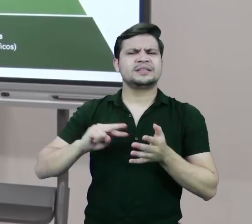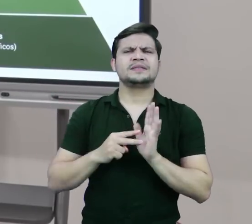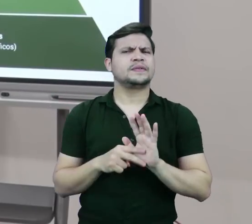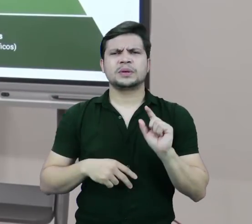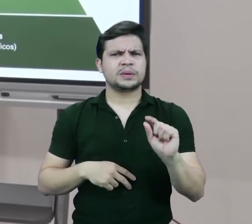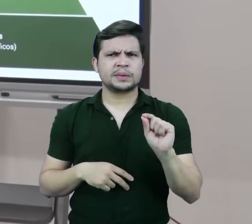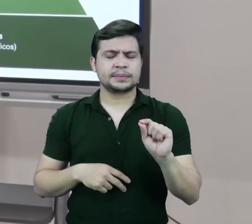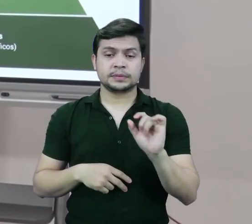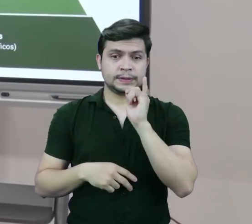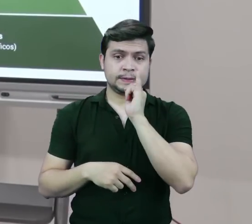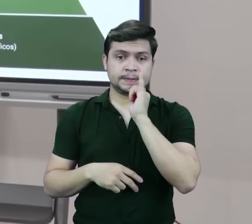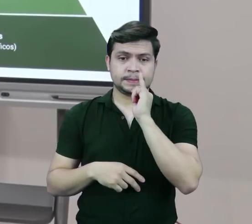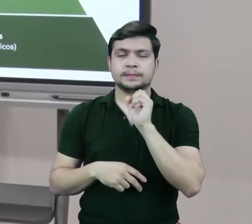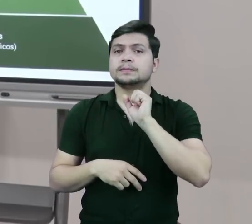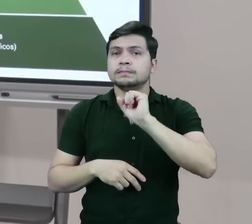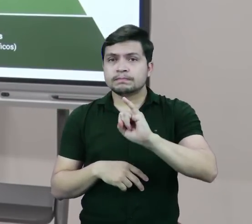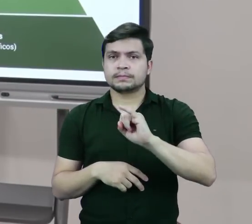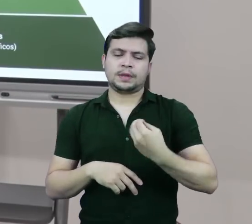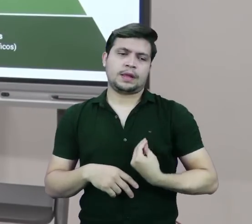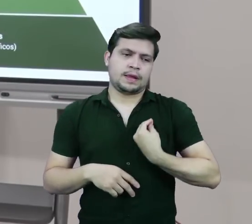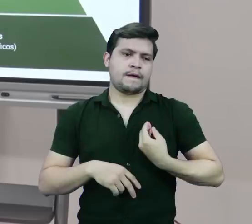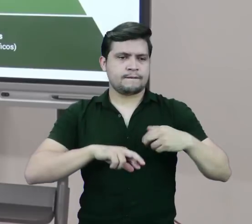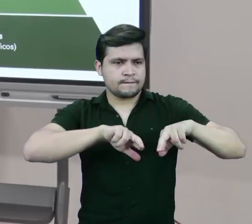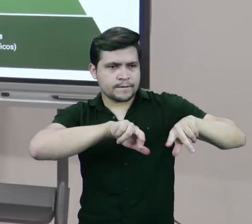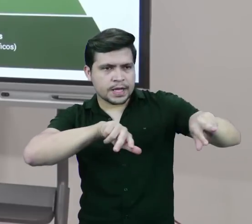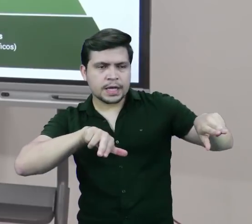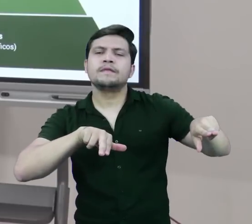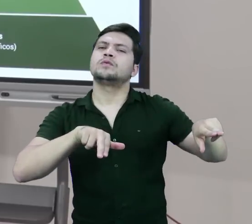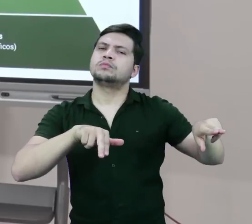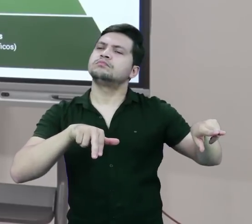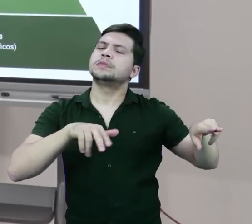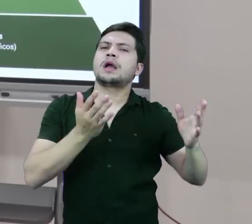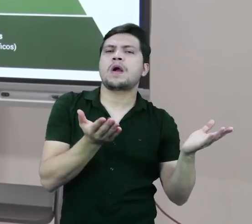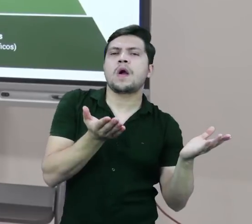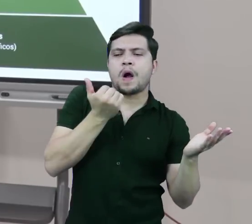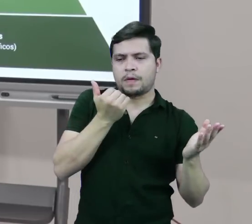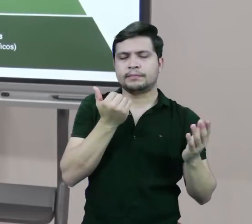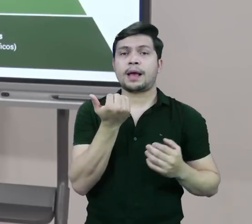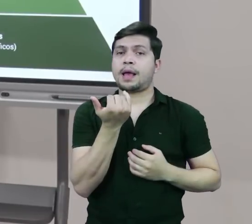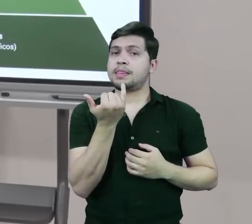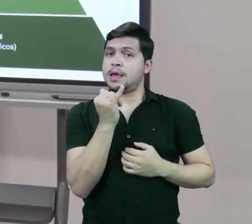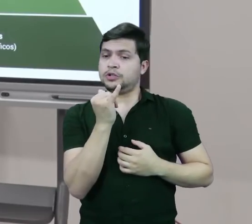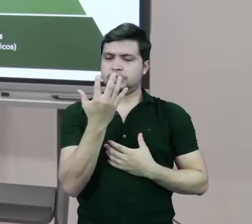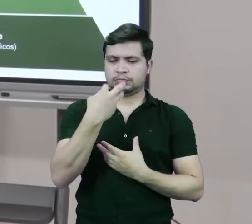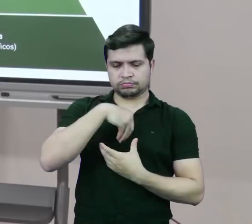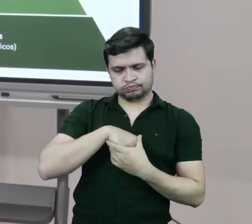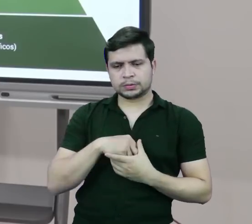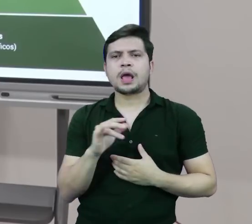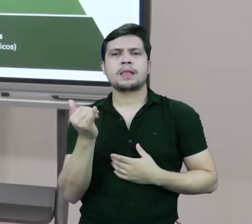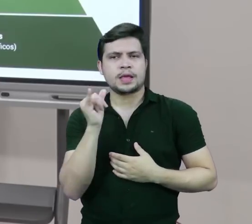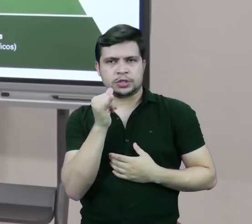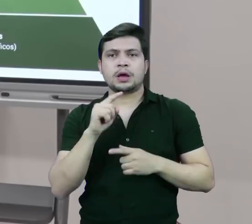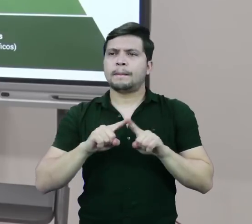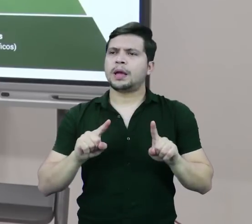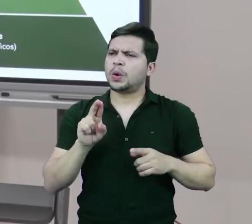significa dizer o quê? Quando os seres vivos, eles não aproveitam toda a energia que eles consomem ao se